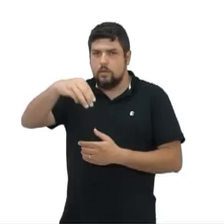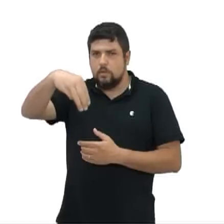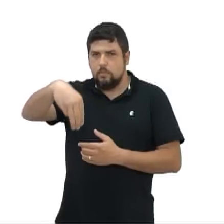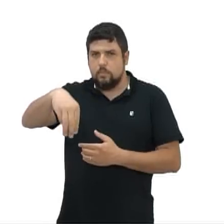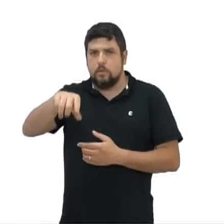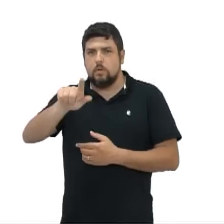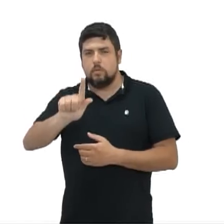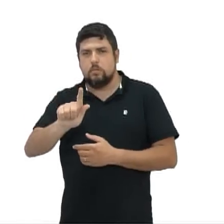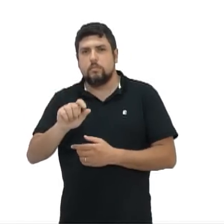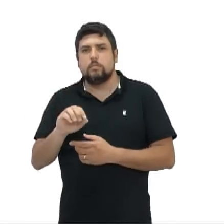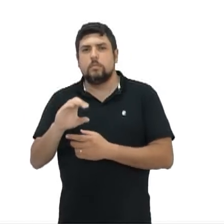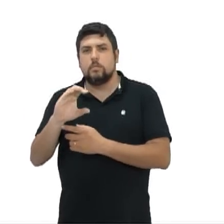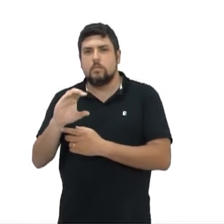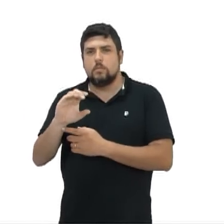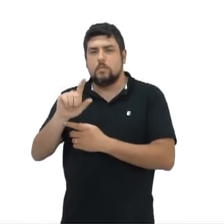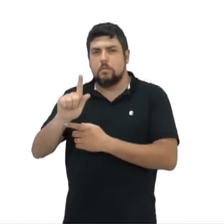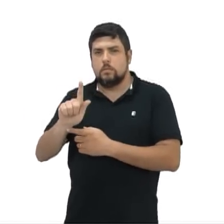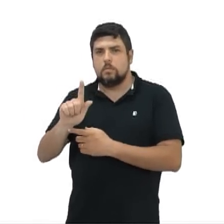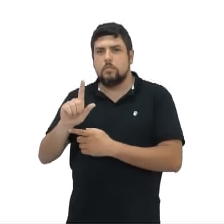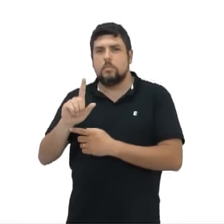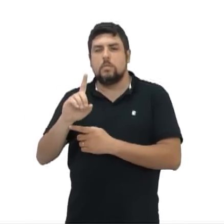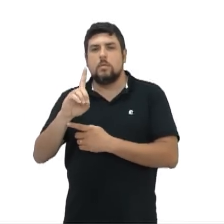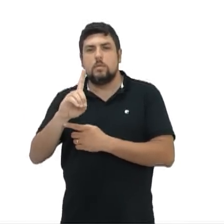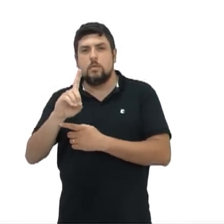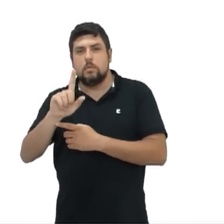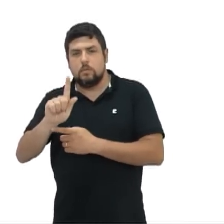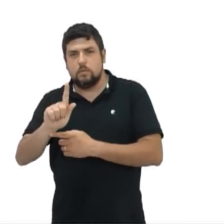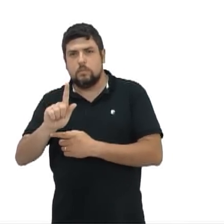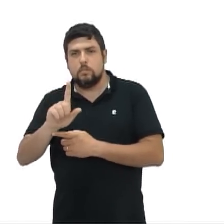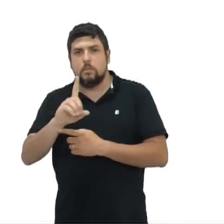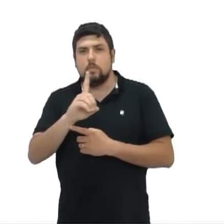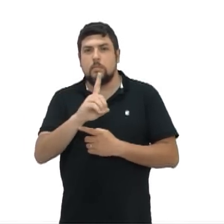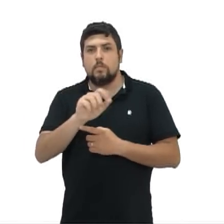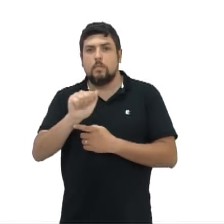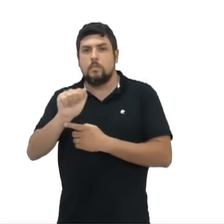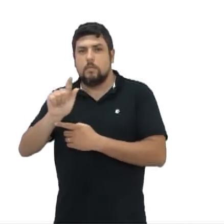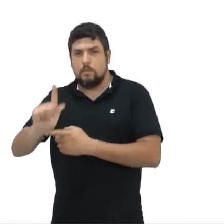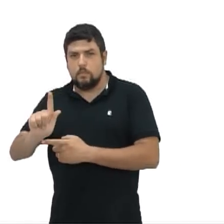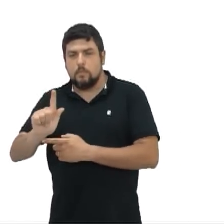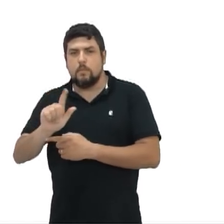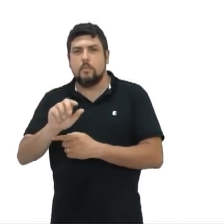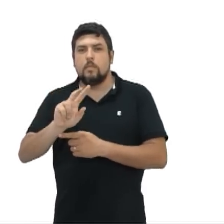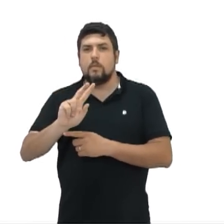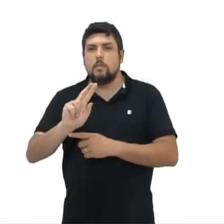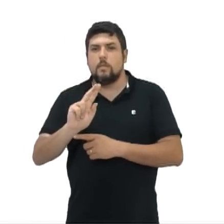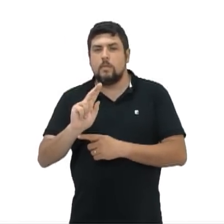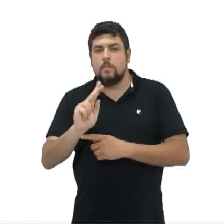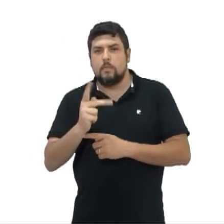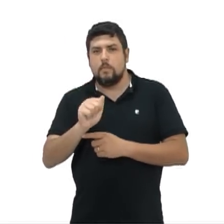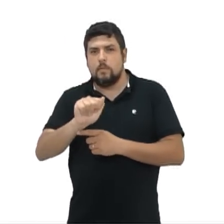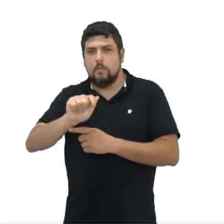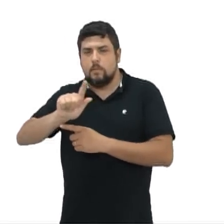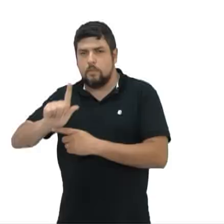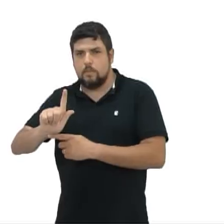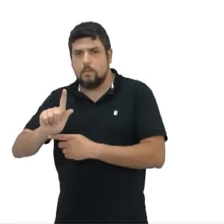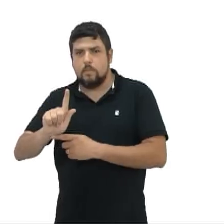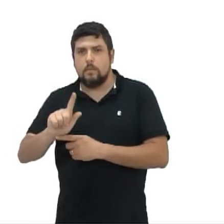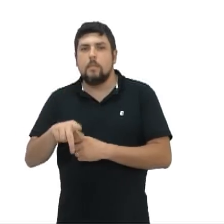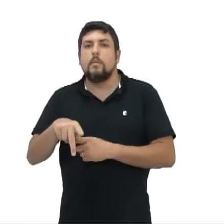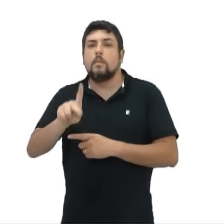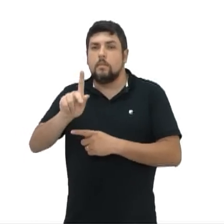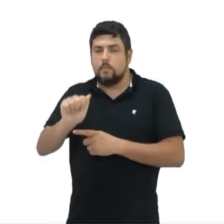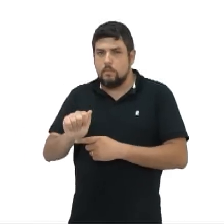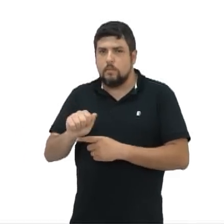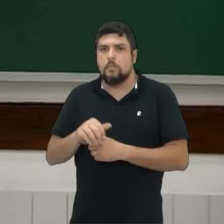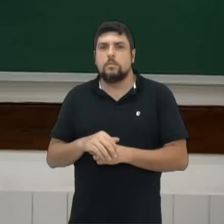a centigrama, a decigrama, a grama, a decagrama, a hectograma e o quilograma. A tonelada